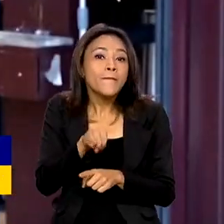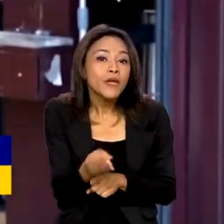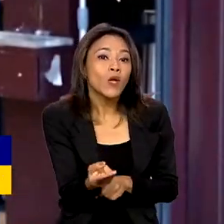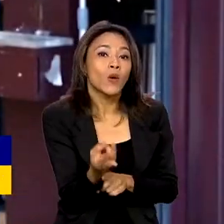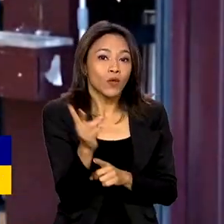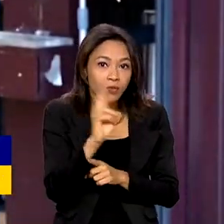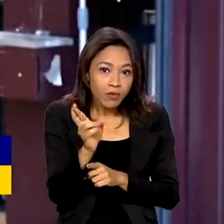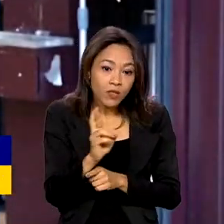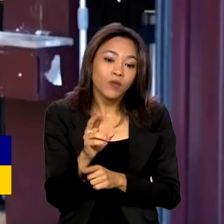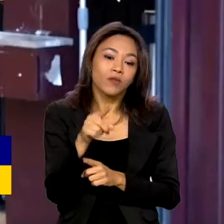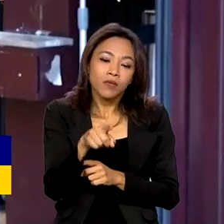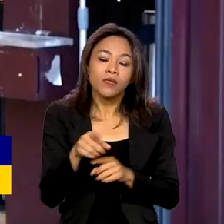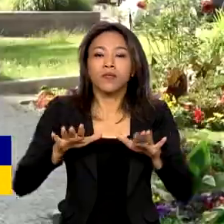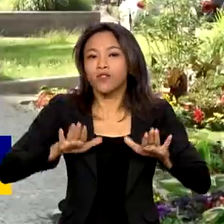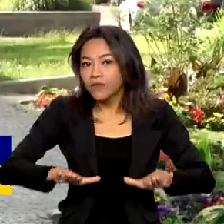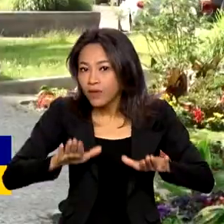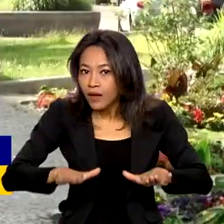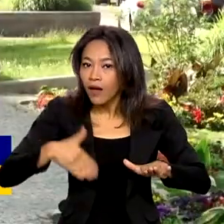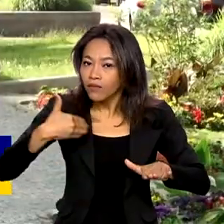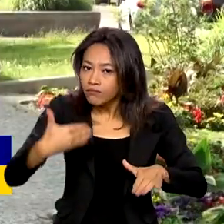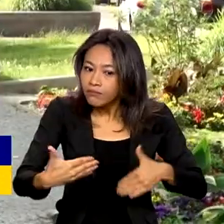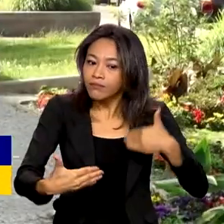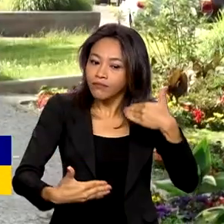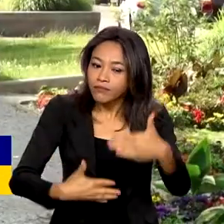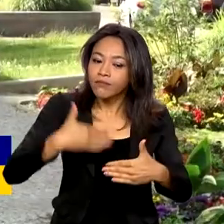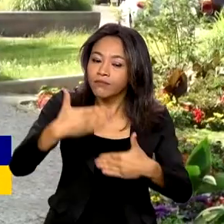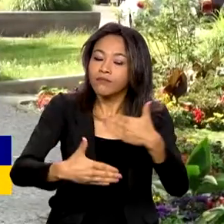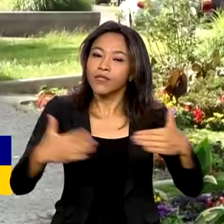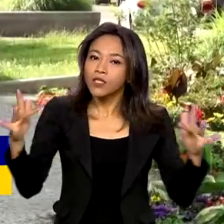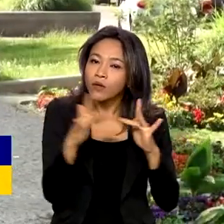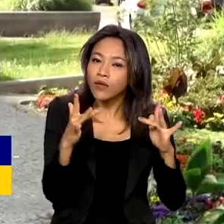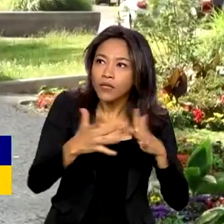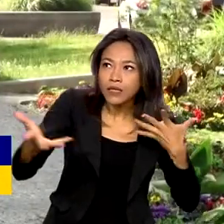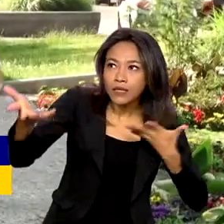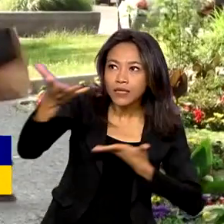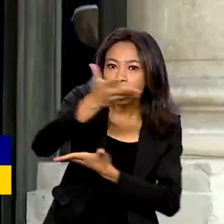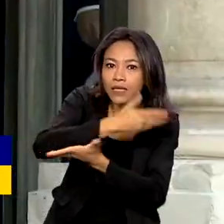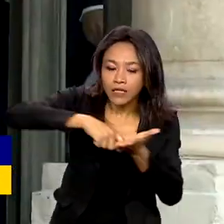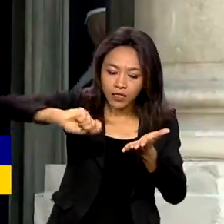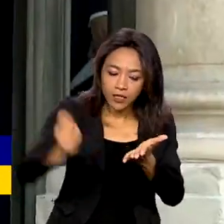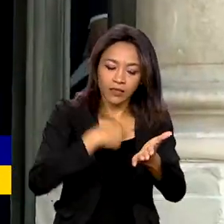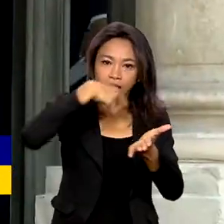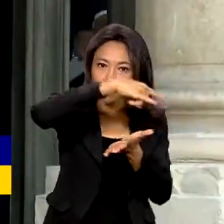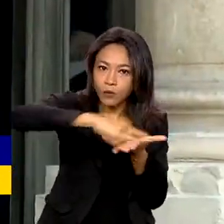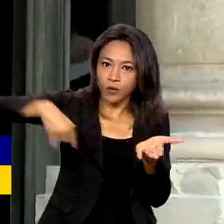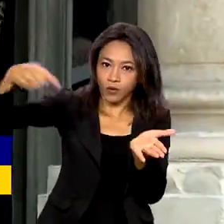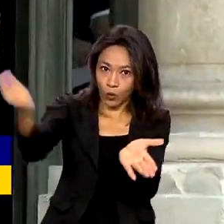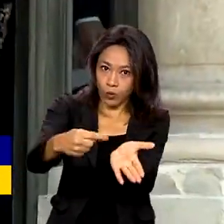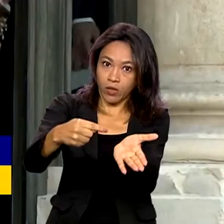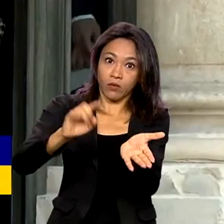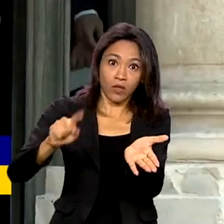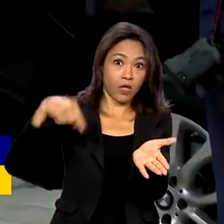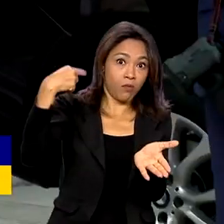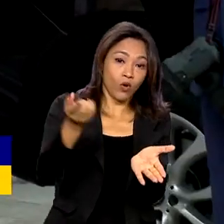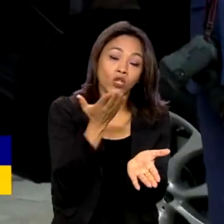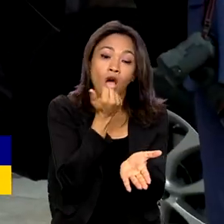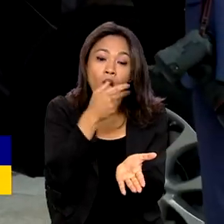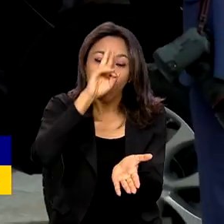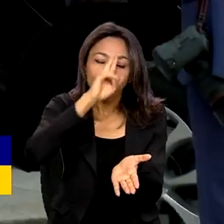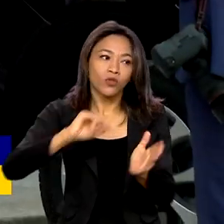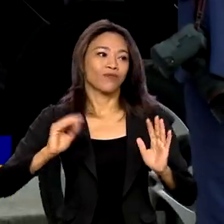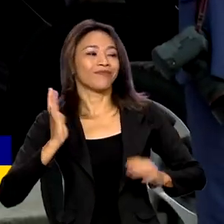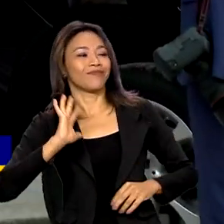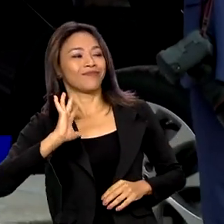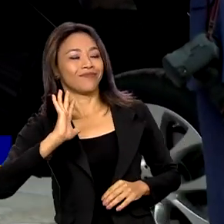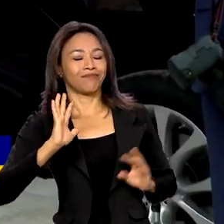ser cozinhado lentamente e se espera que seja ratificado até o fim do ano. Depois do almoço, quando Lula e Macron se despediram,